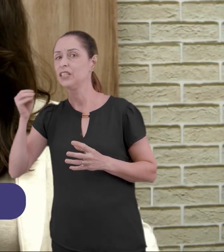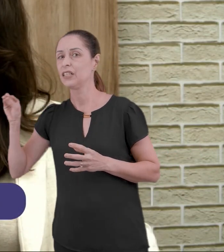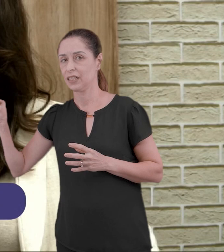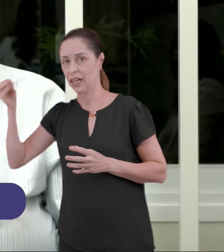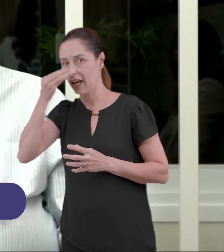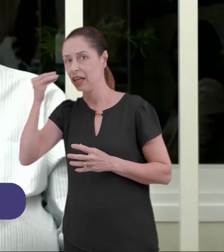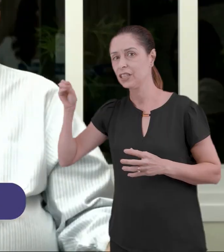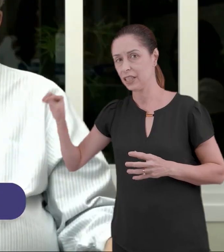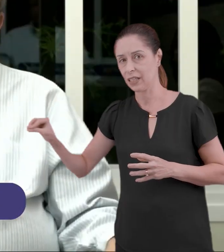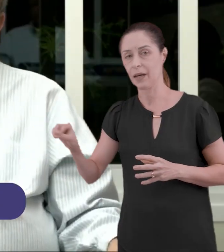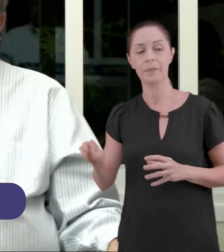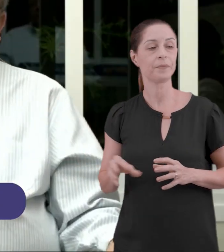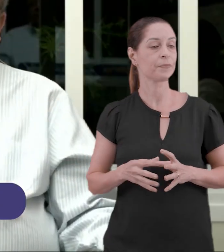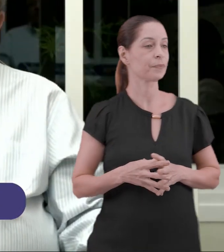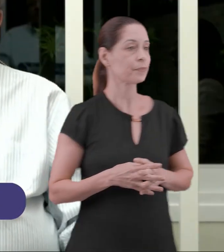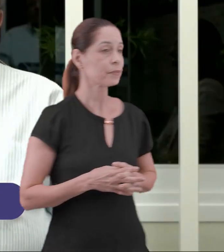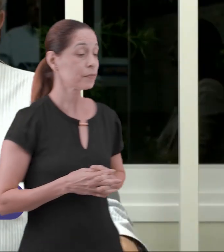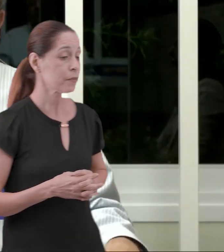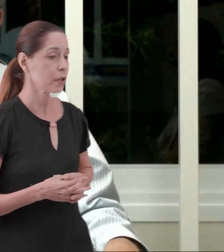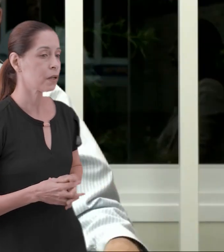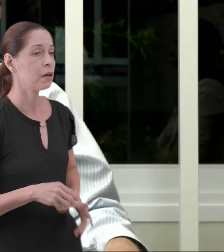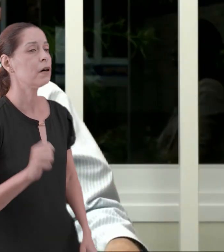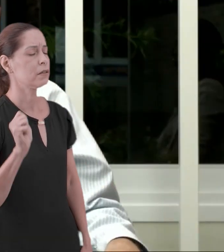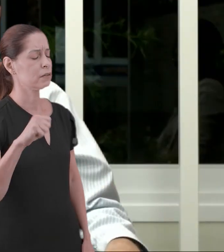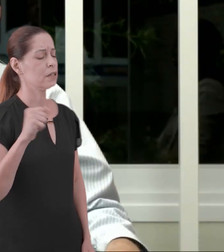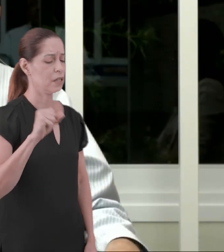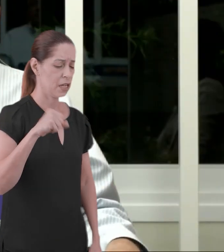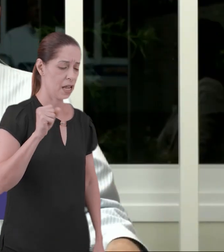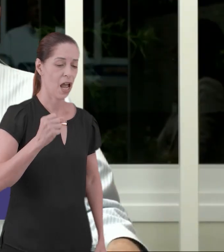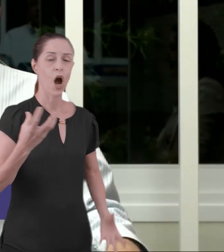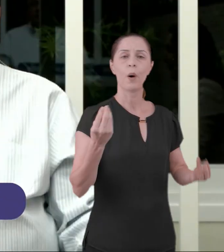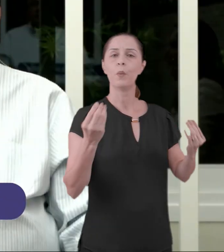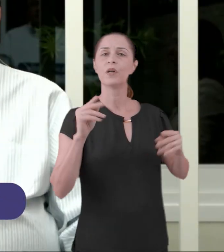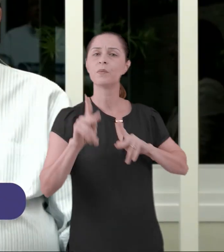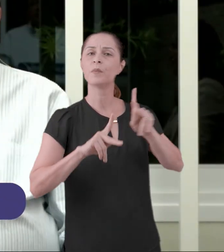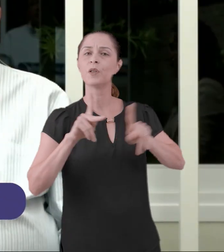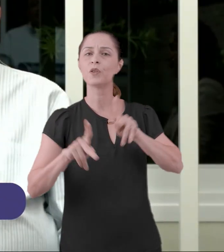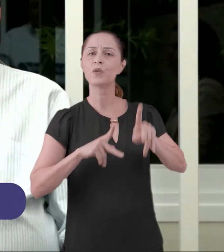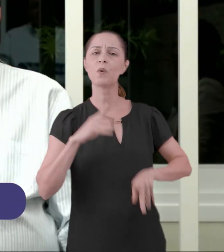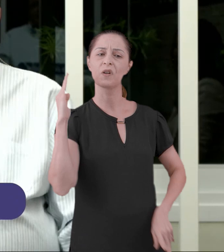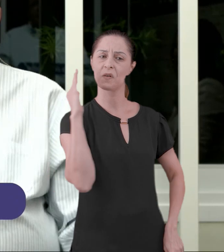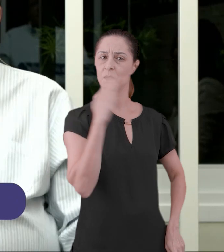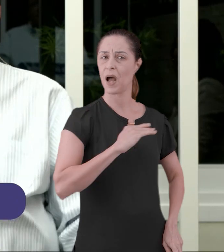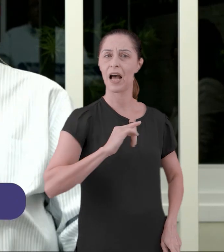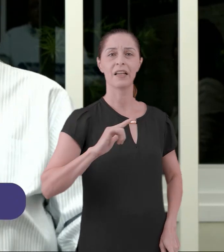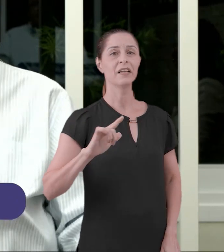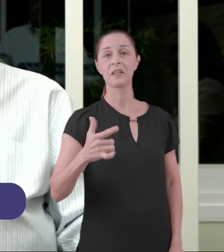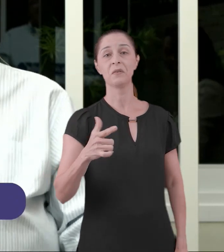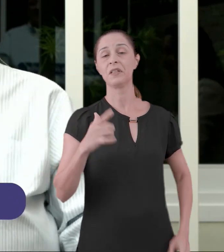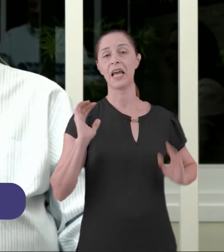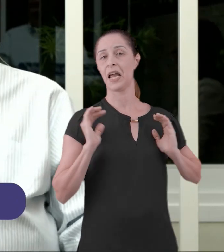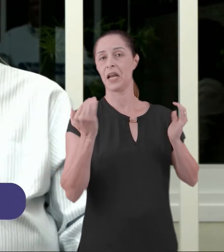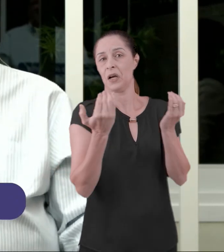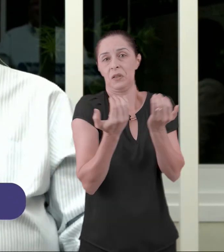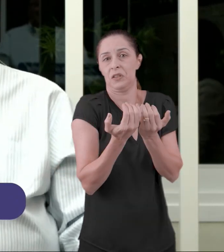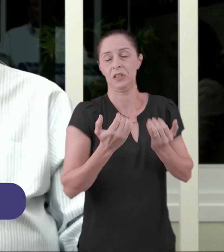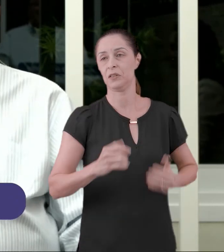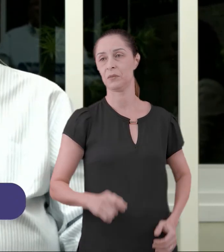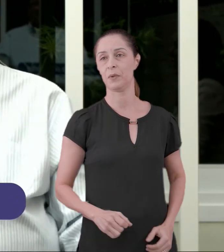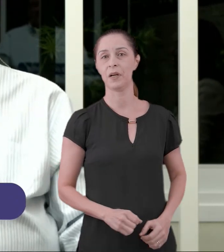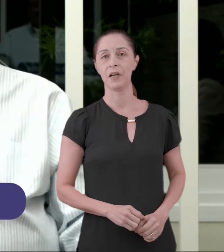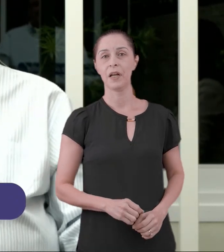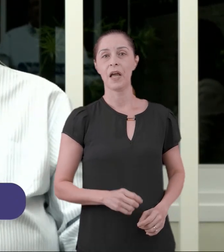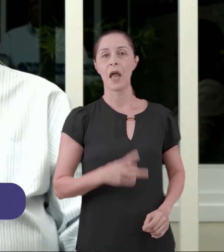tem muita gente aí endemoniada que não é autista. É verdade. Está cheio,